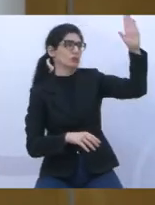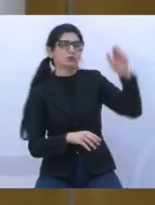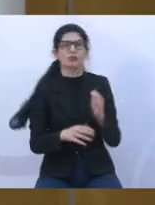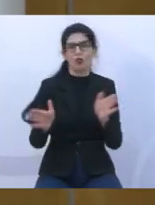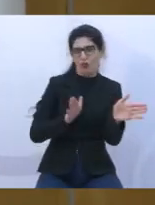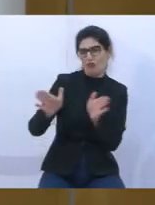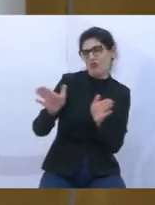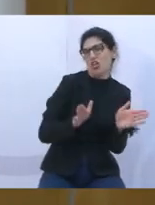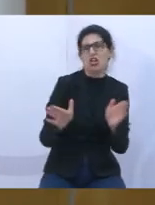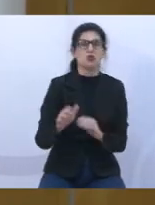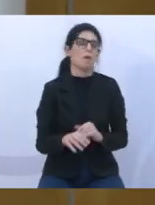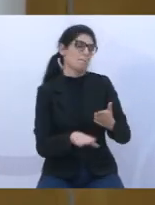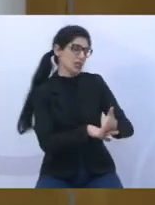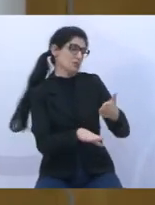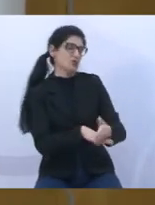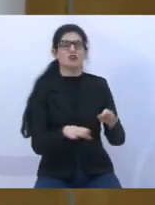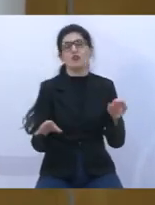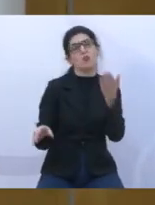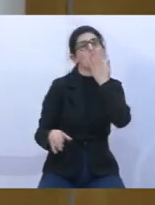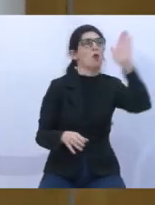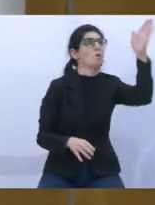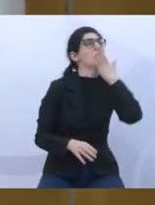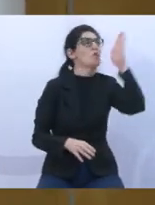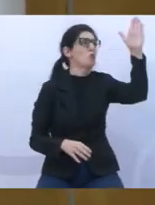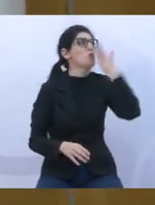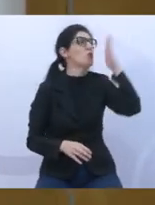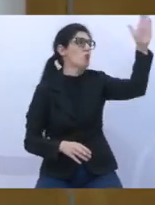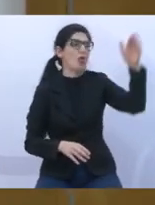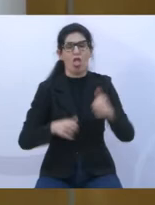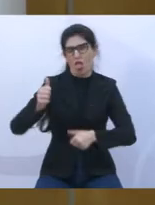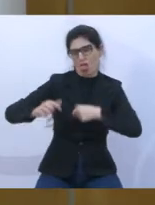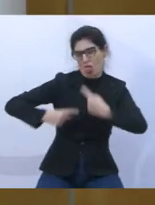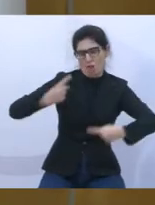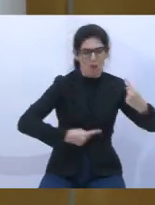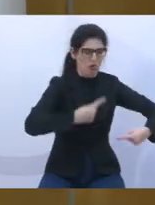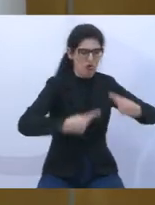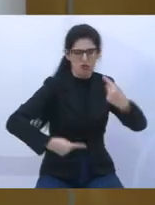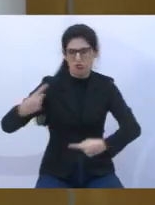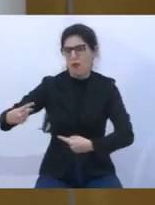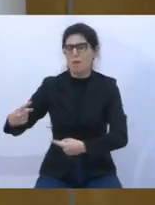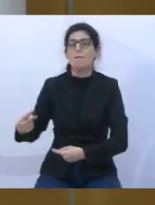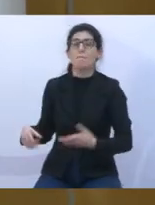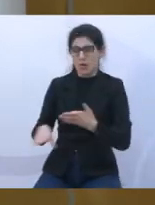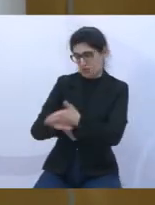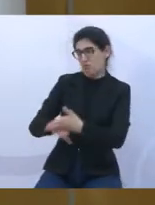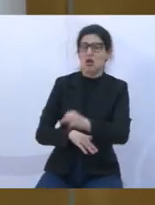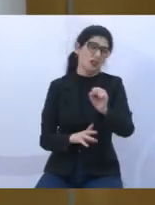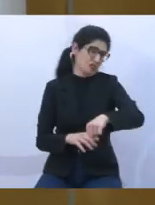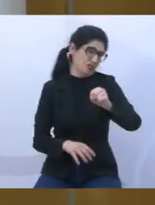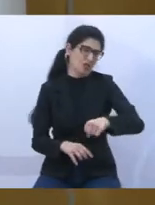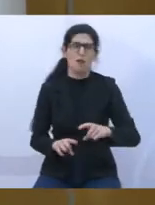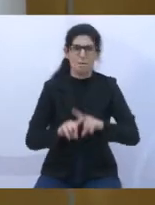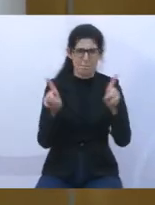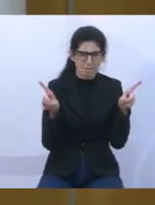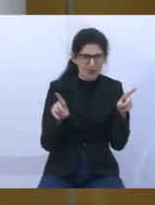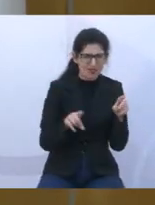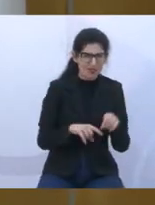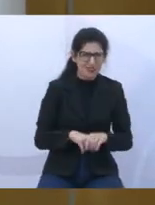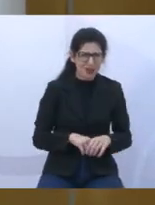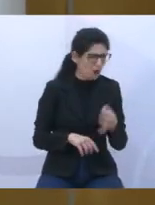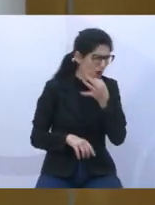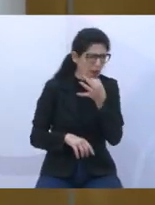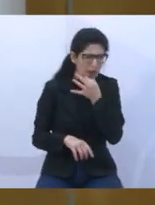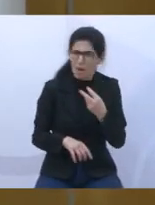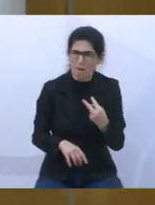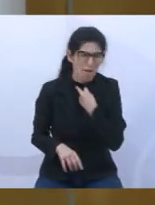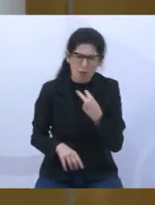eu vou fazer um governo participativo vou deixar a população participar mas aí não deixa para a população opinar